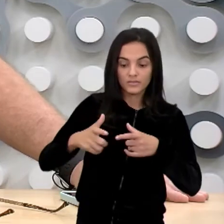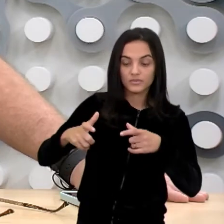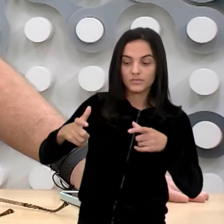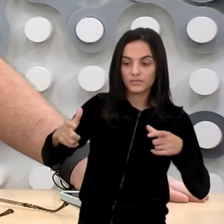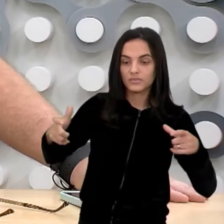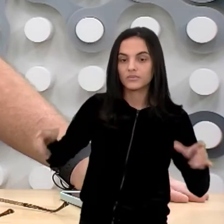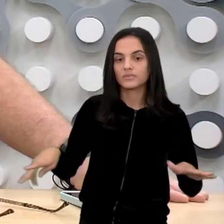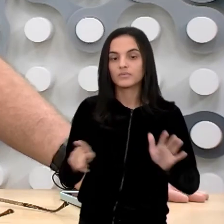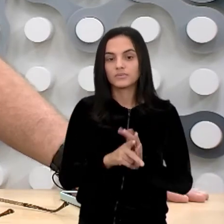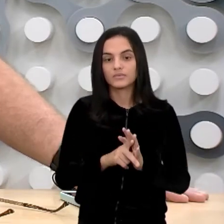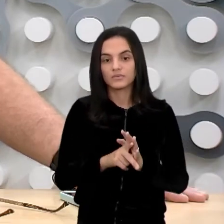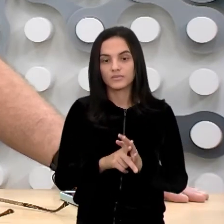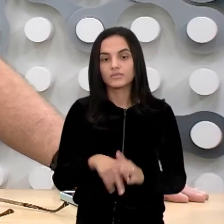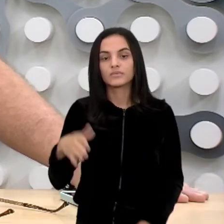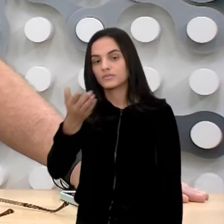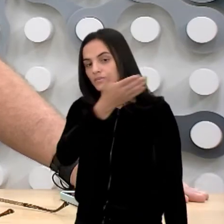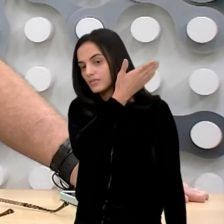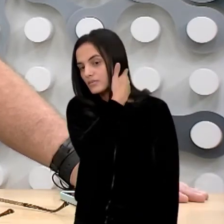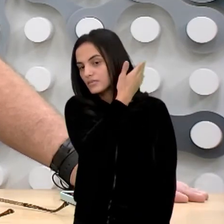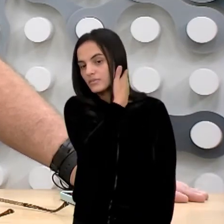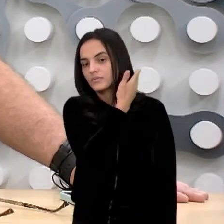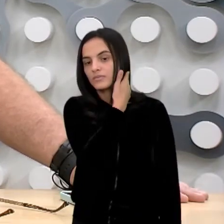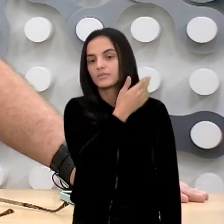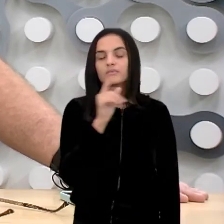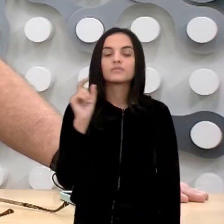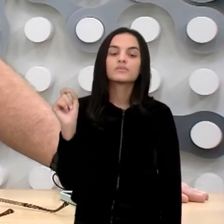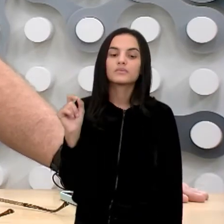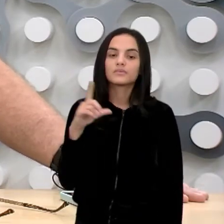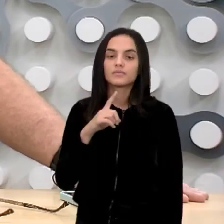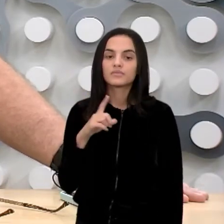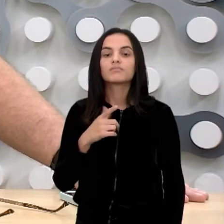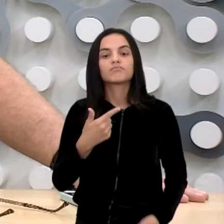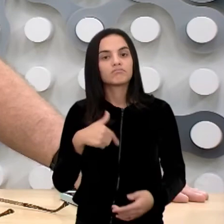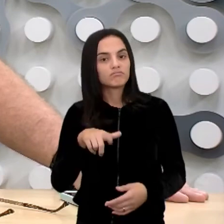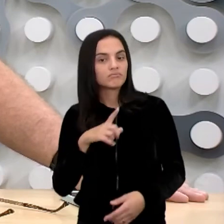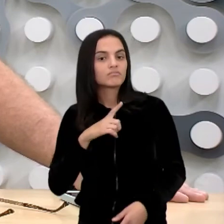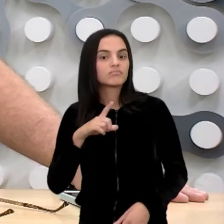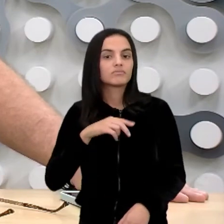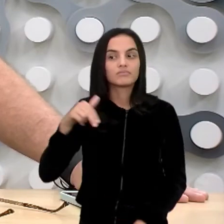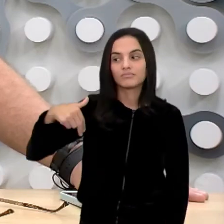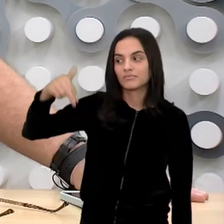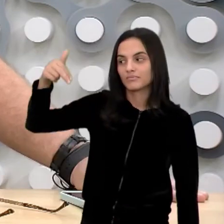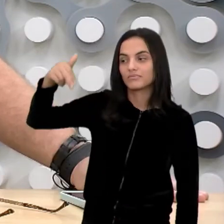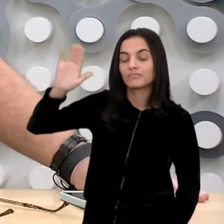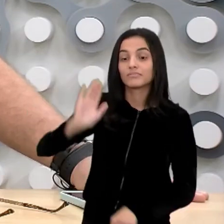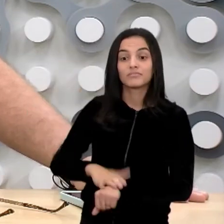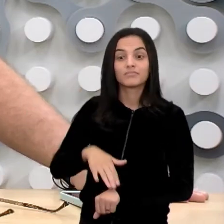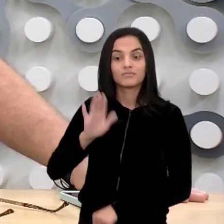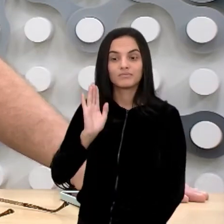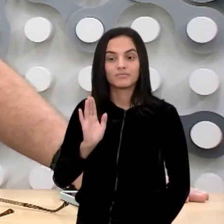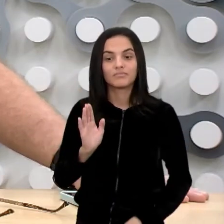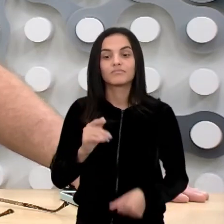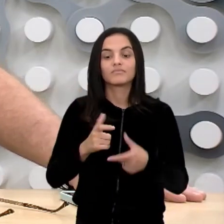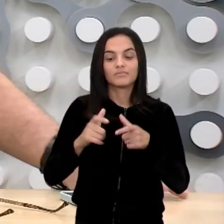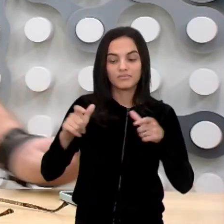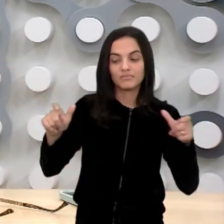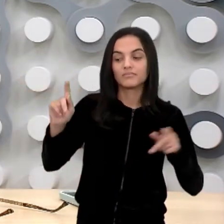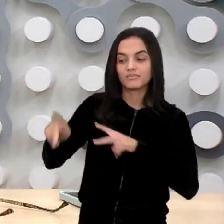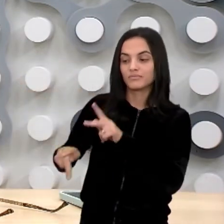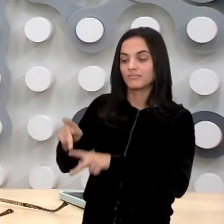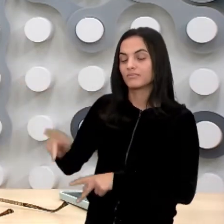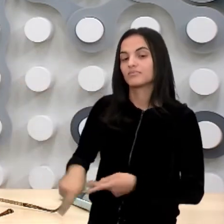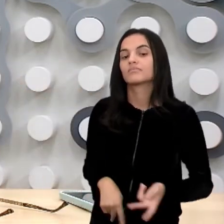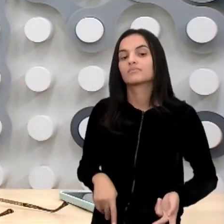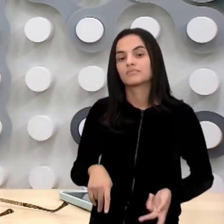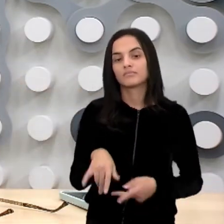o próprio Paraná que a gente viu, né? Então, nós temos um tempo maior de crescimento da população de Pernambuco